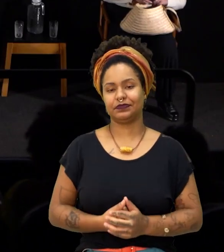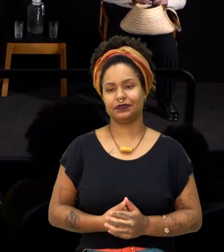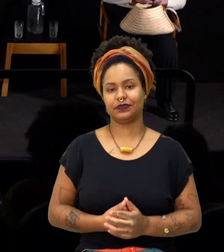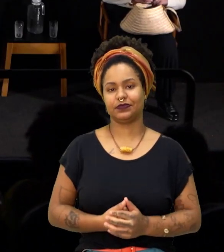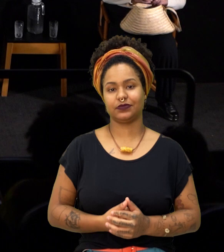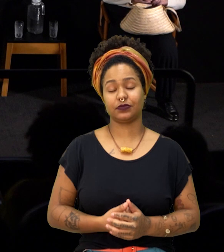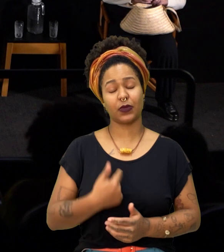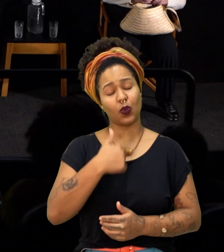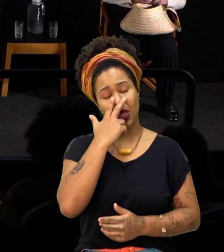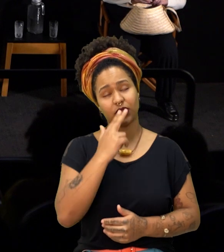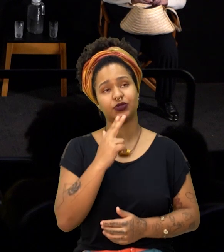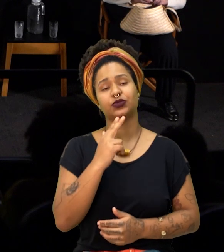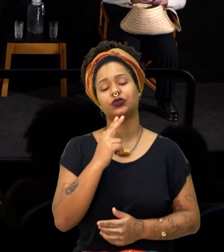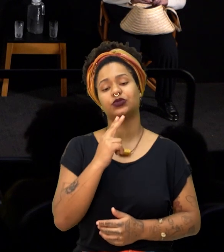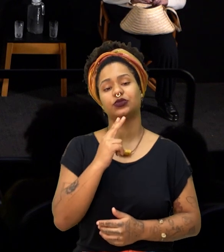Eu acho que